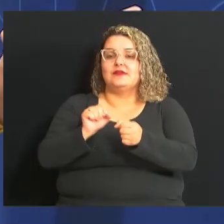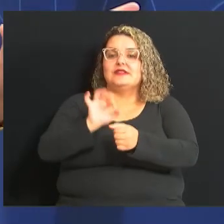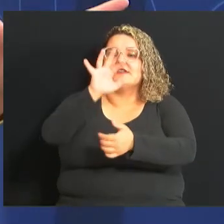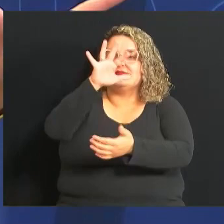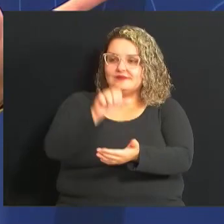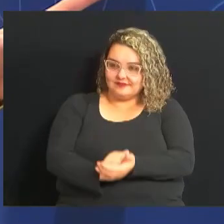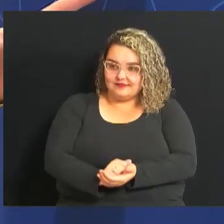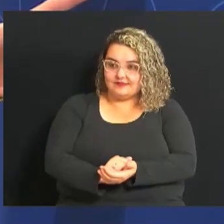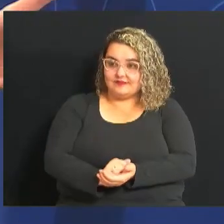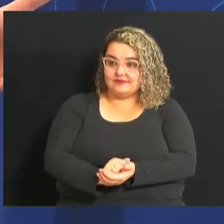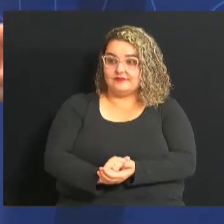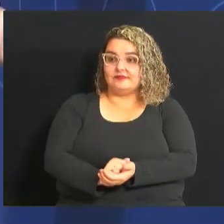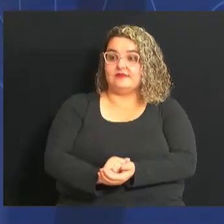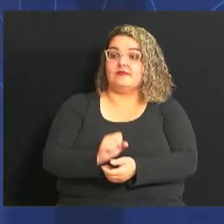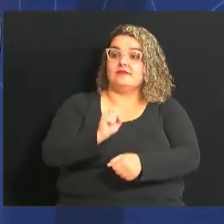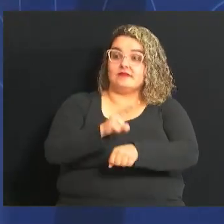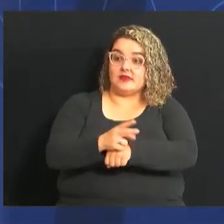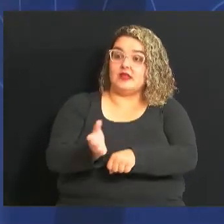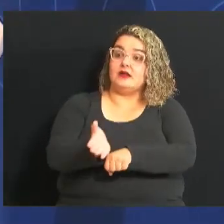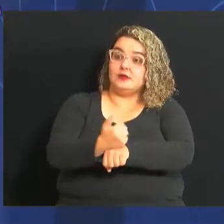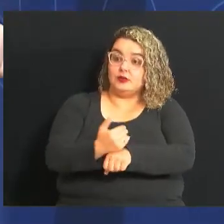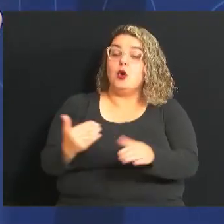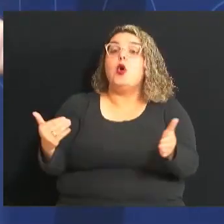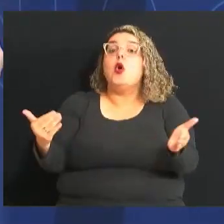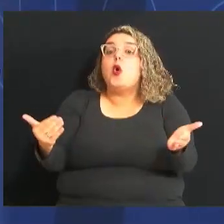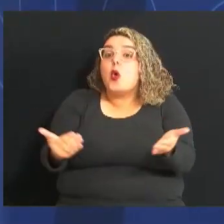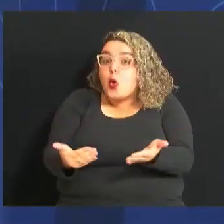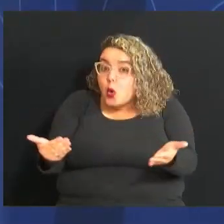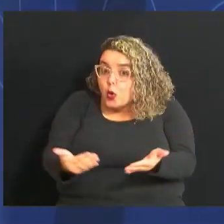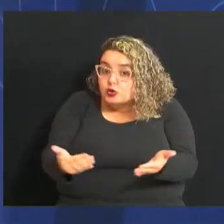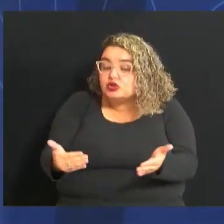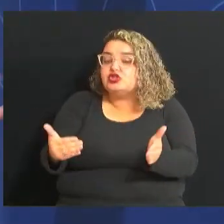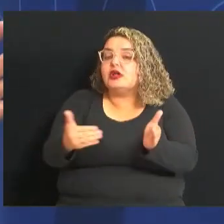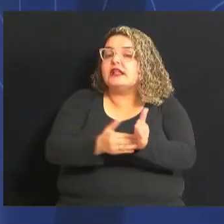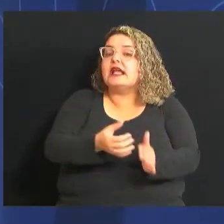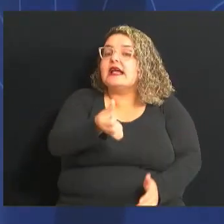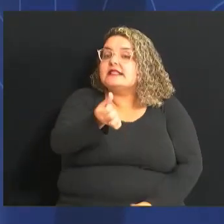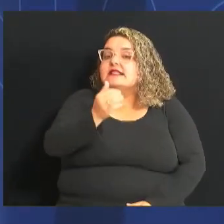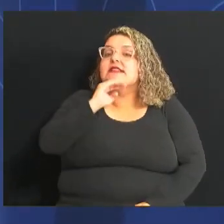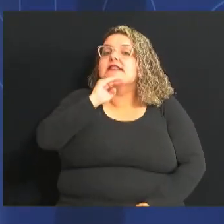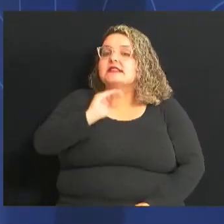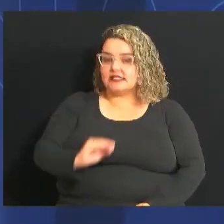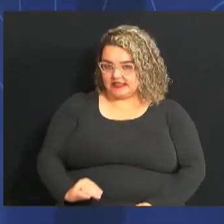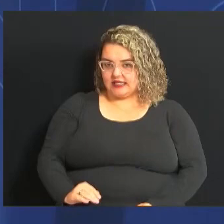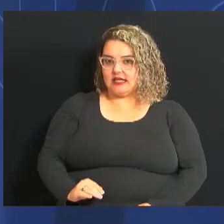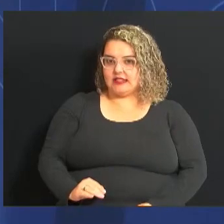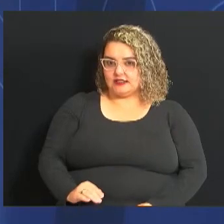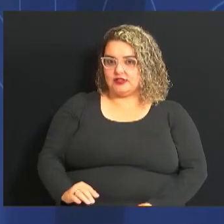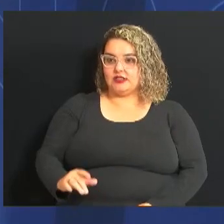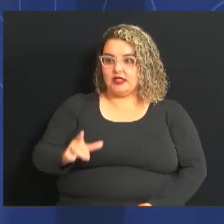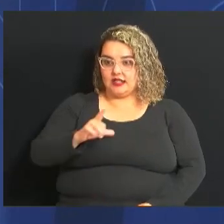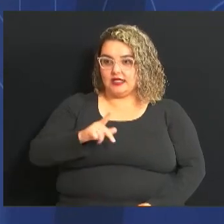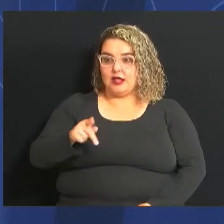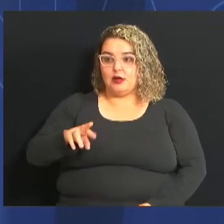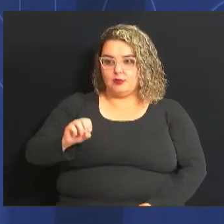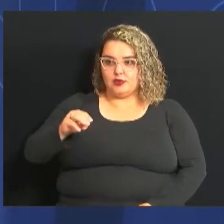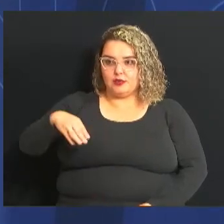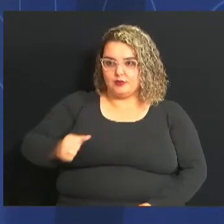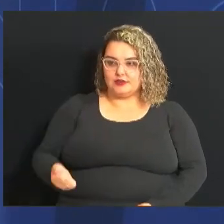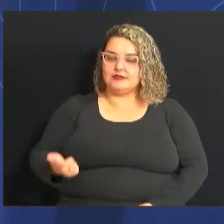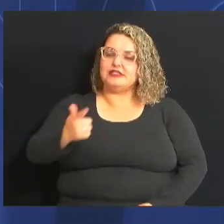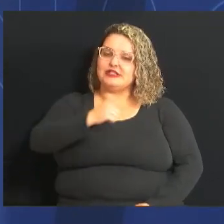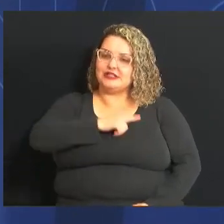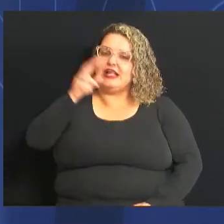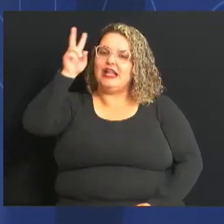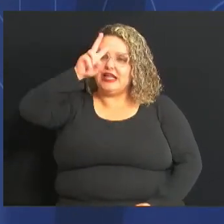As reservas devem ser feitas até hoje às 6h da tarde. Então, a essa promoção da diretoria bugrina, lembrando